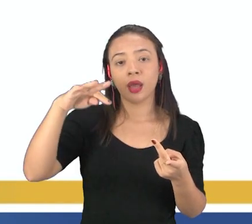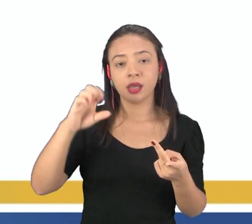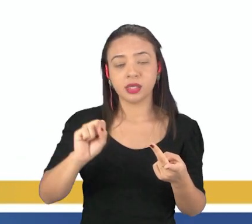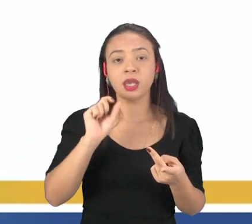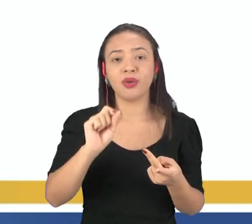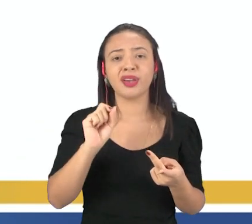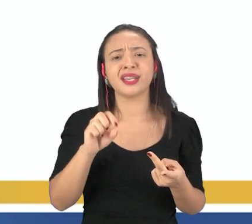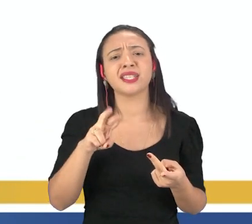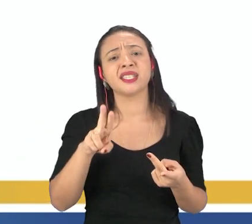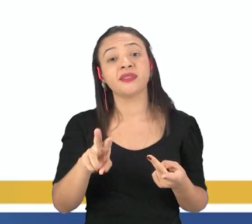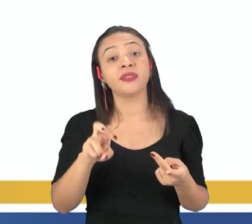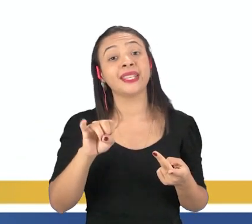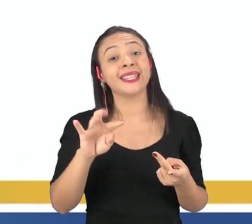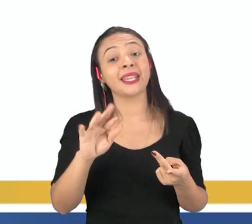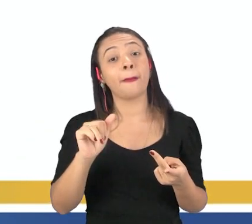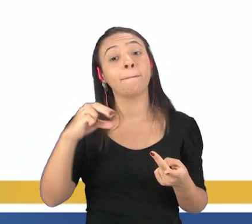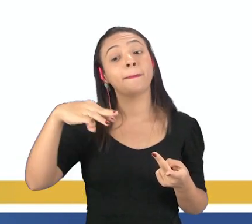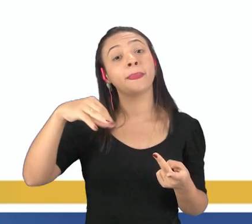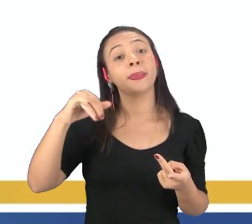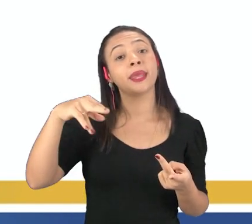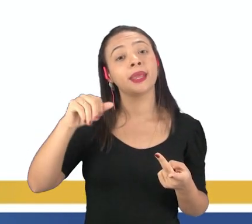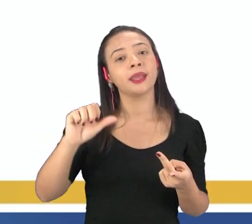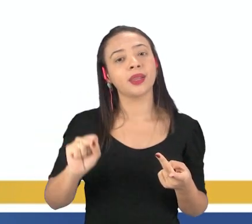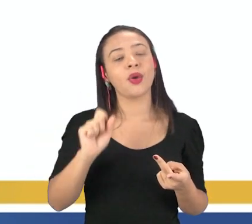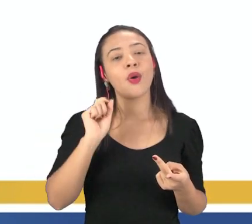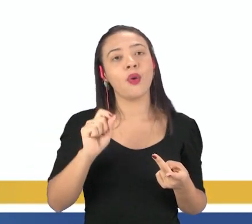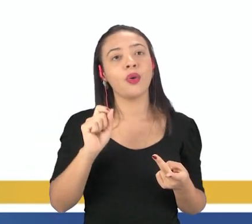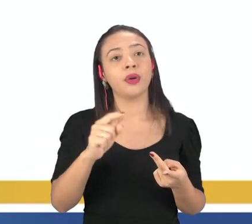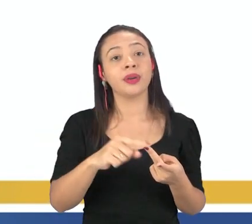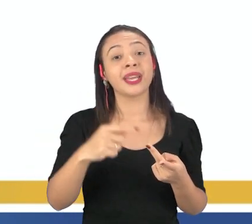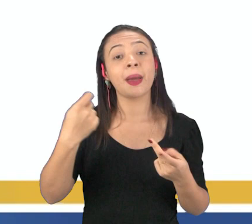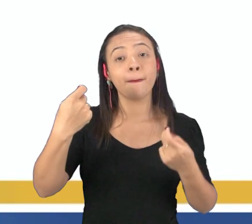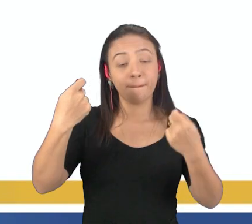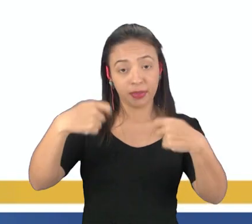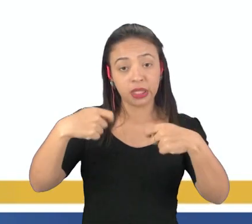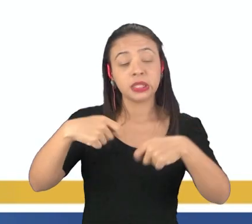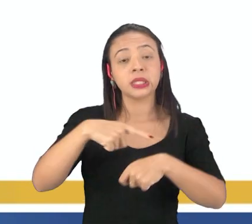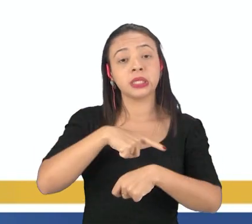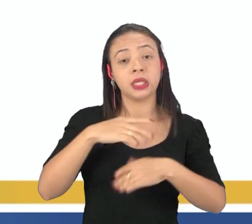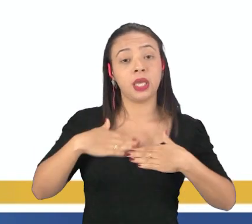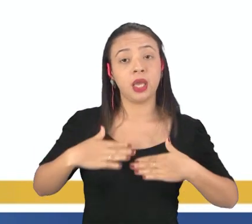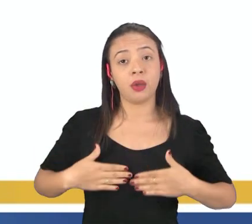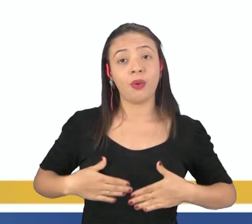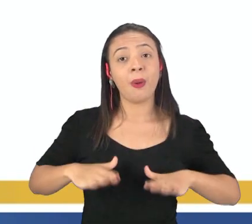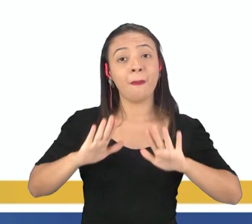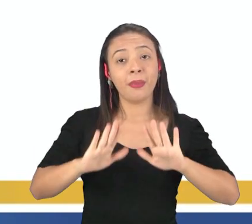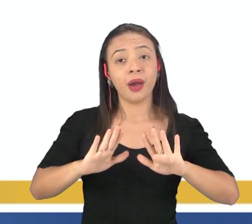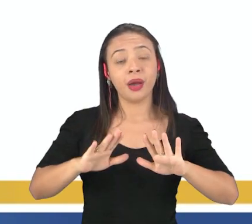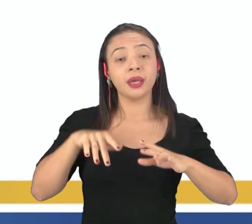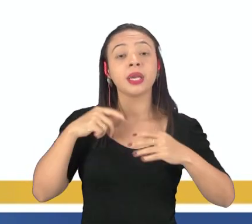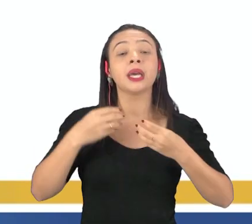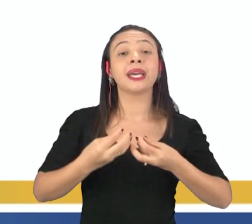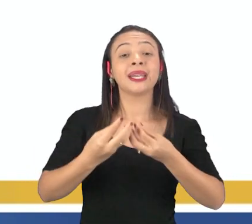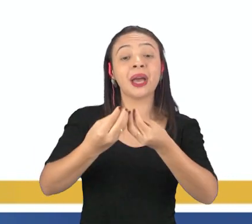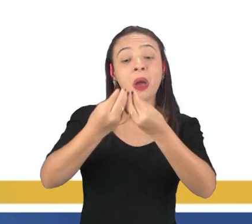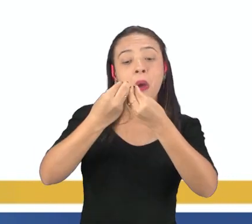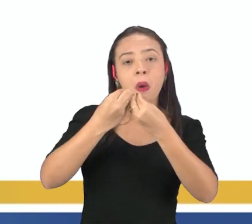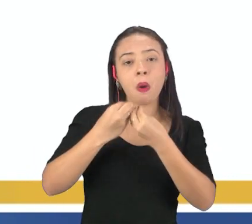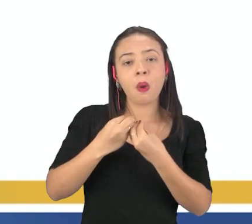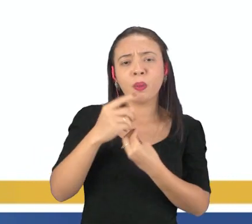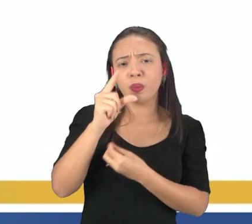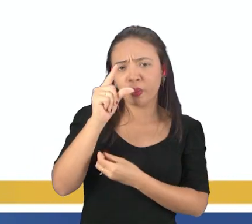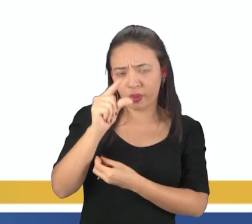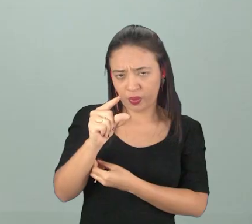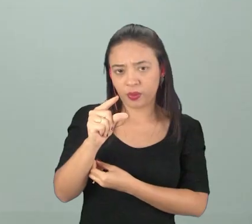das vitaminas que a gente precisa oferecer para o nosso corpo, são aqueles nutrientes que a gente precisa oferecer, mas que a gente oferece